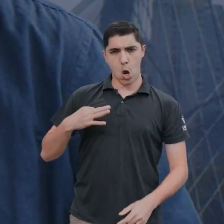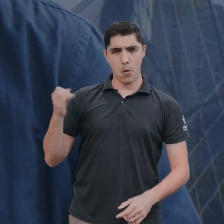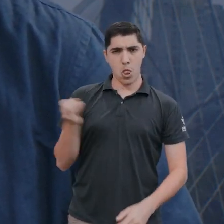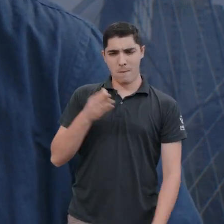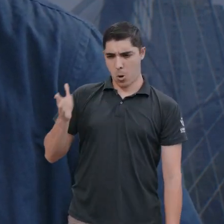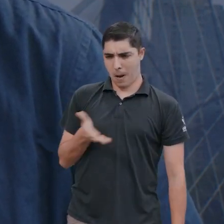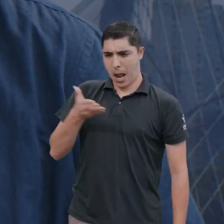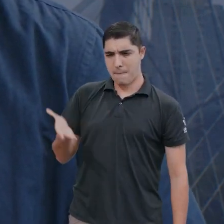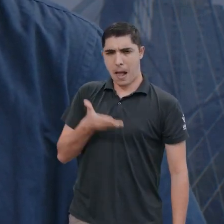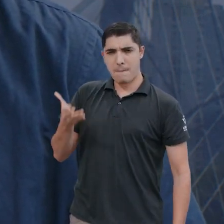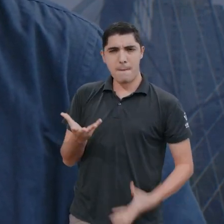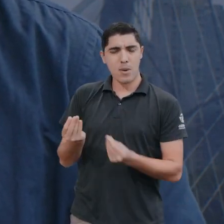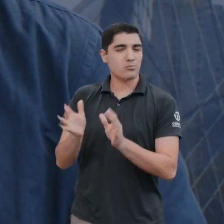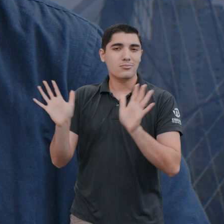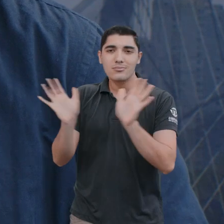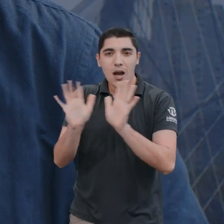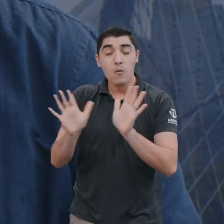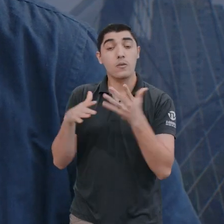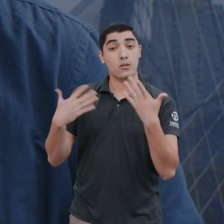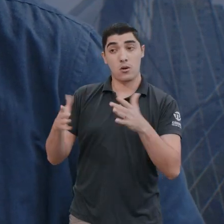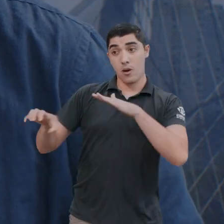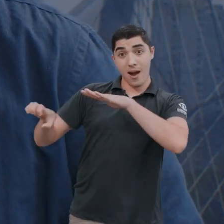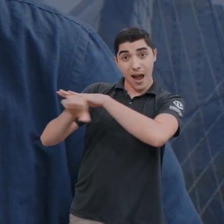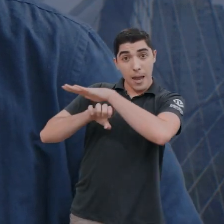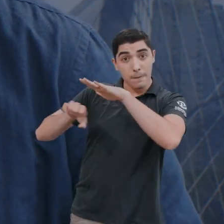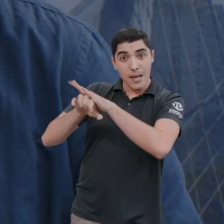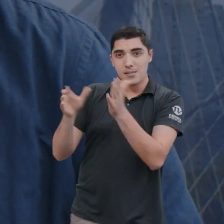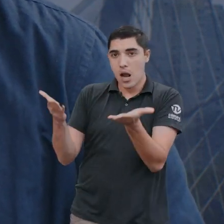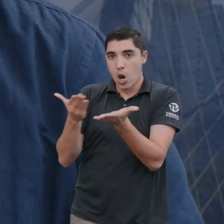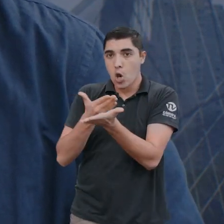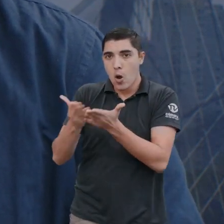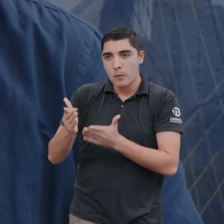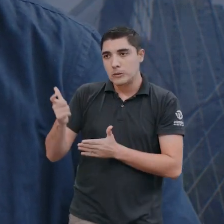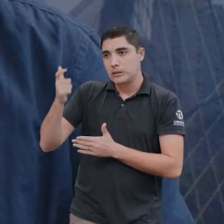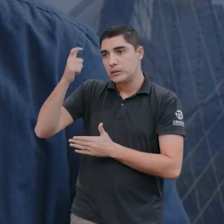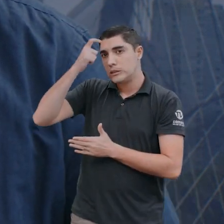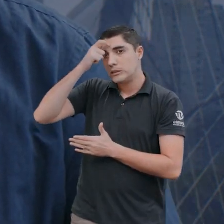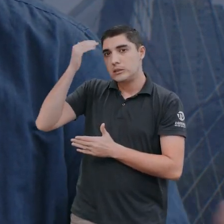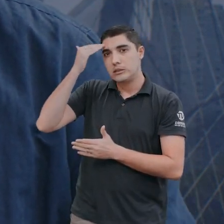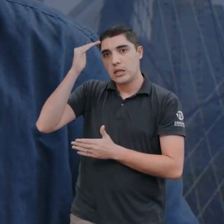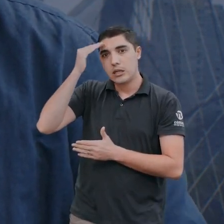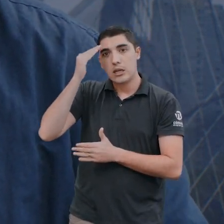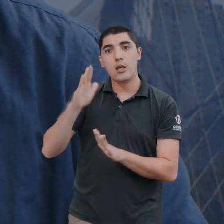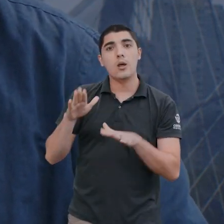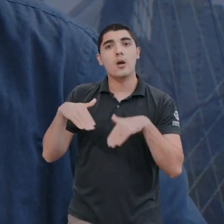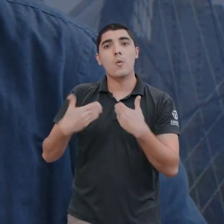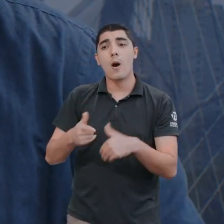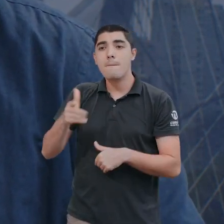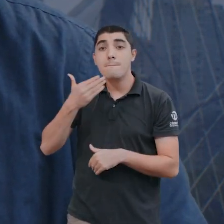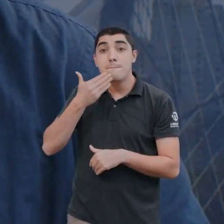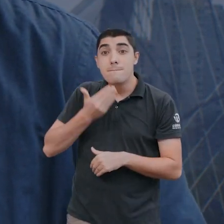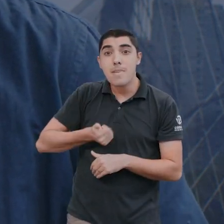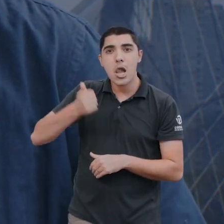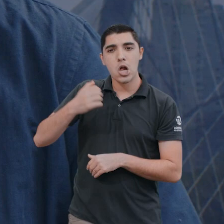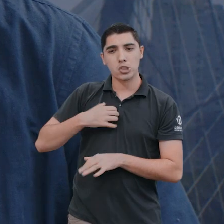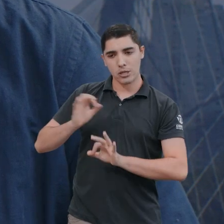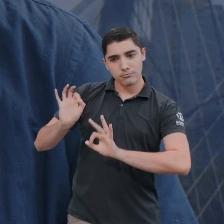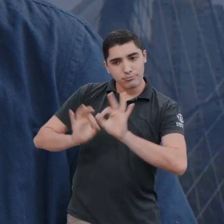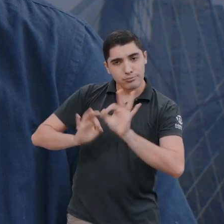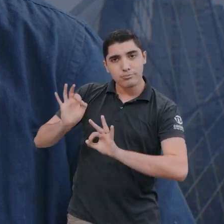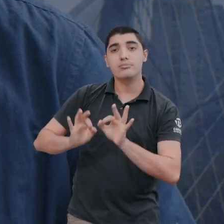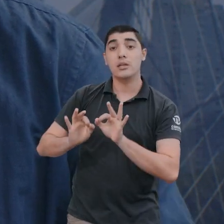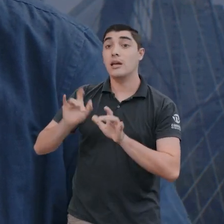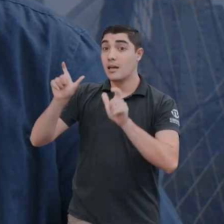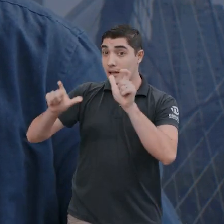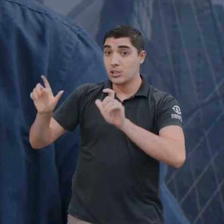tem consciência, as empresas estão conscientes de qual é o meio de produção que elas empregam, estão